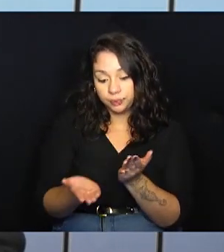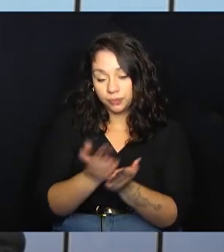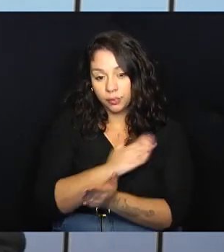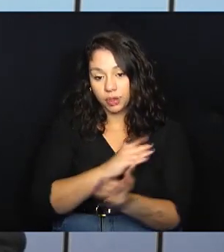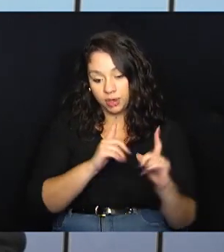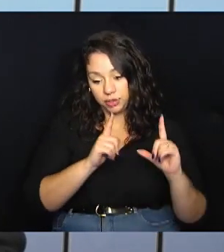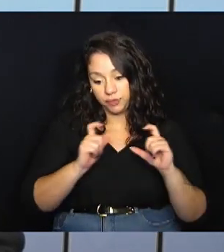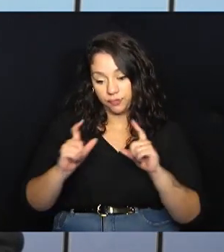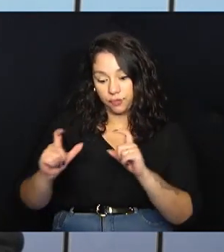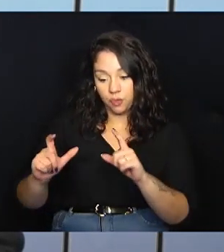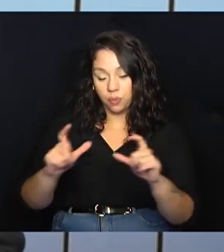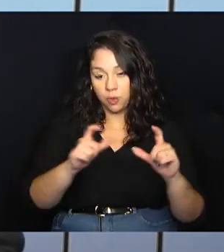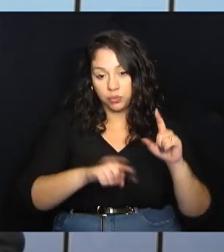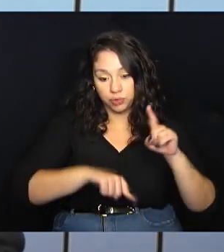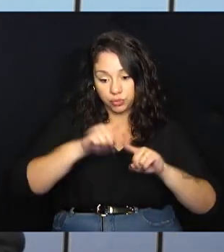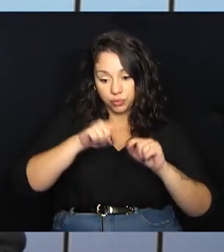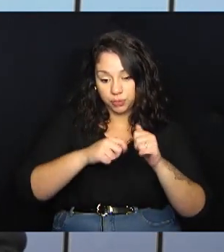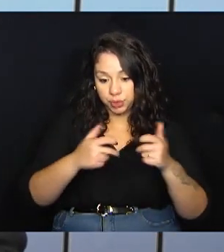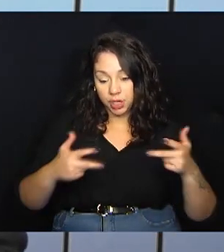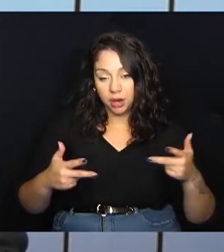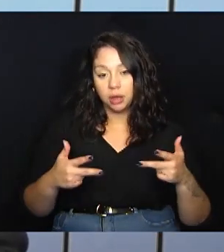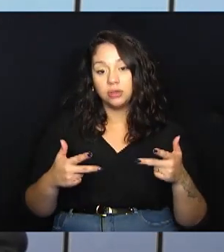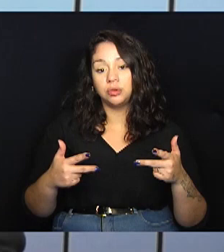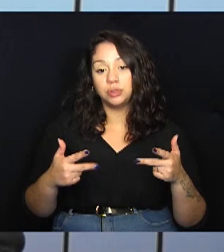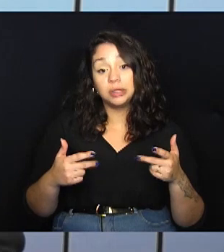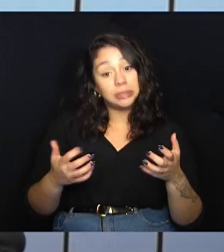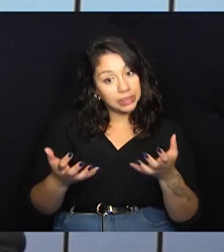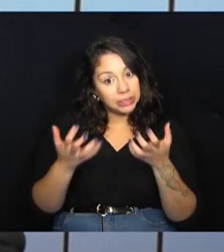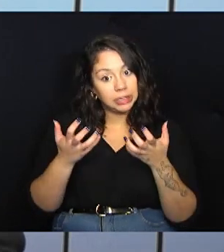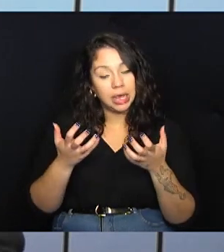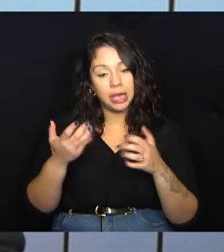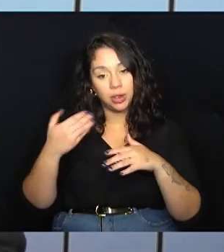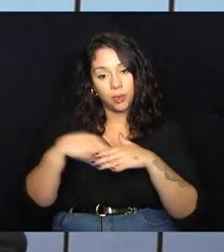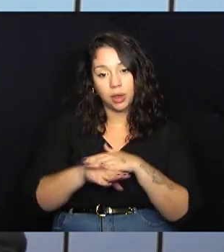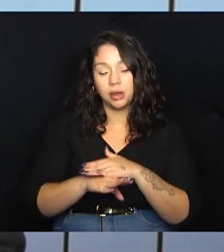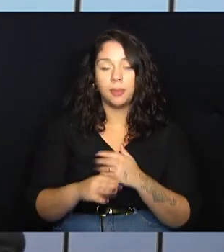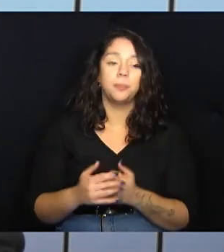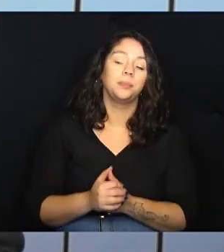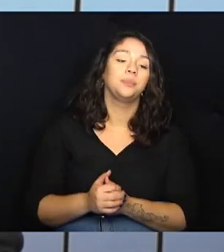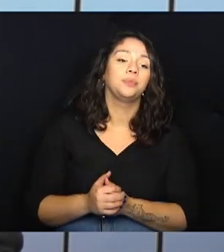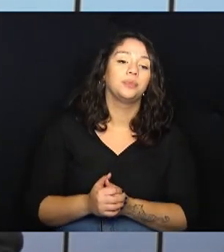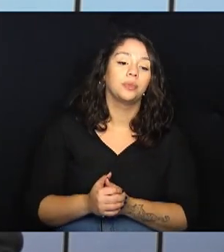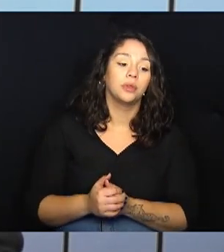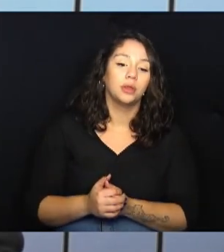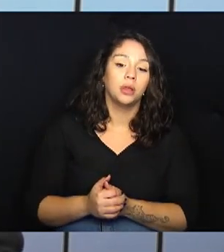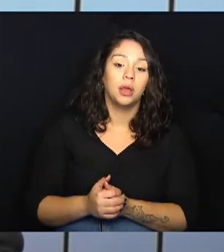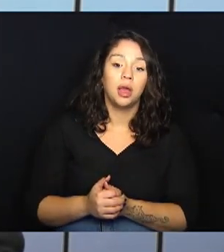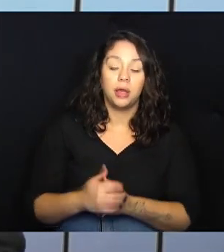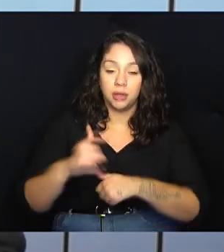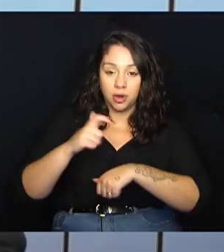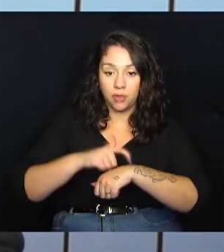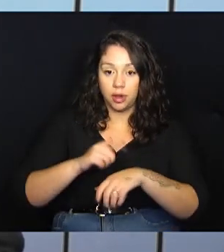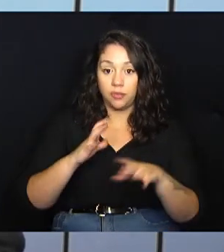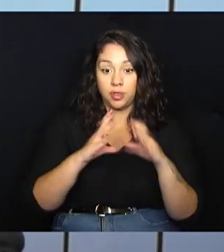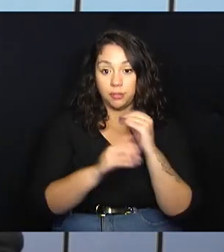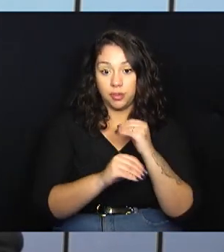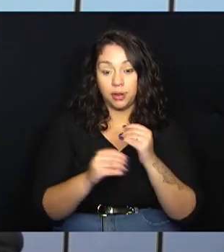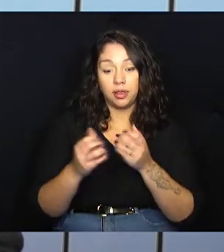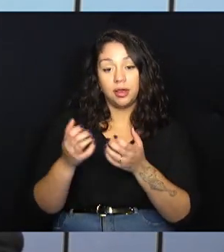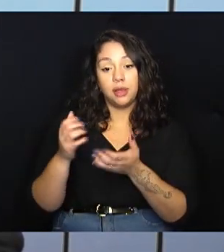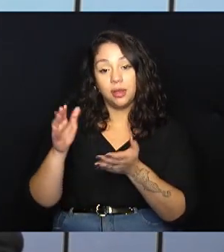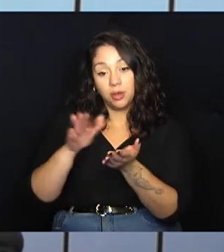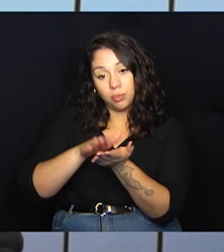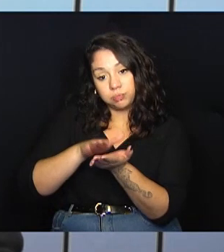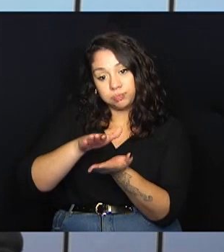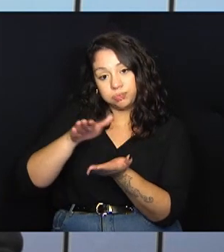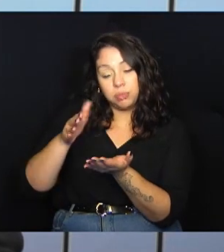de objetos que ela quer guardar. E quando a criança vai embora, ela leva esse álbum